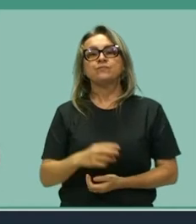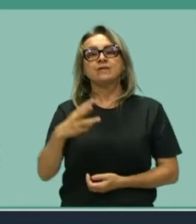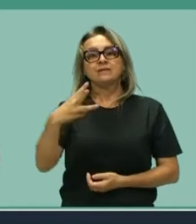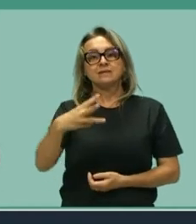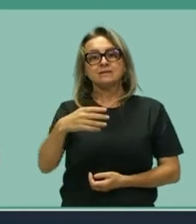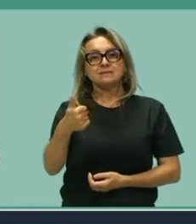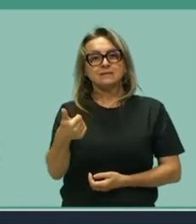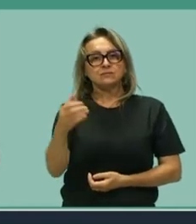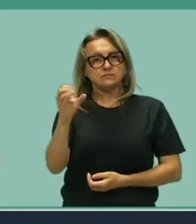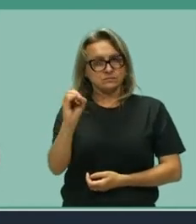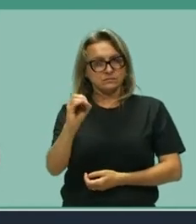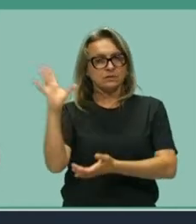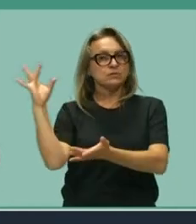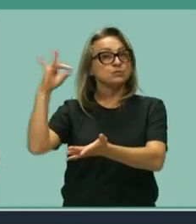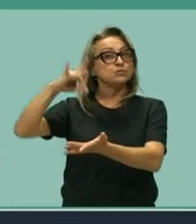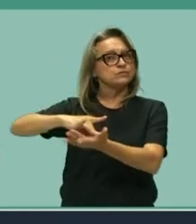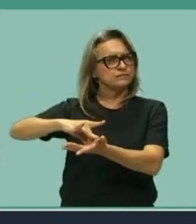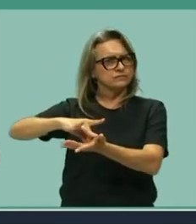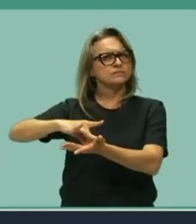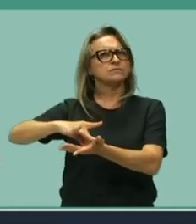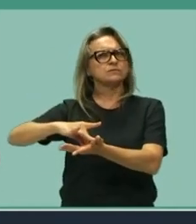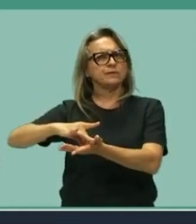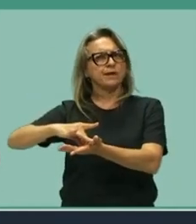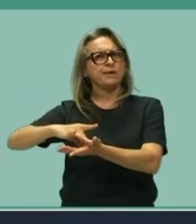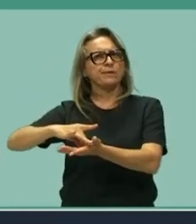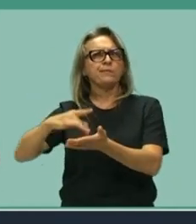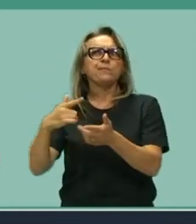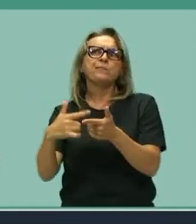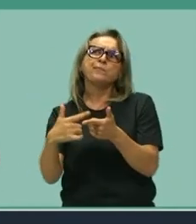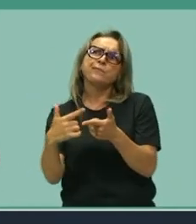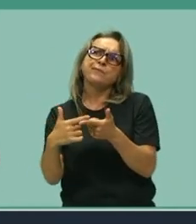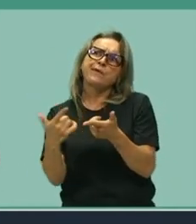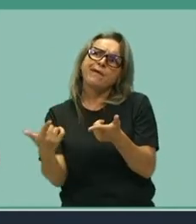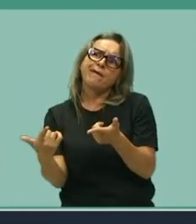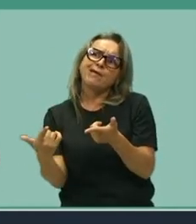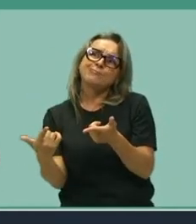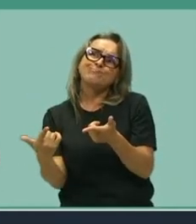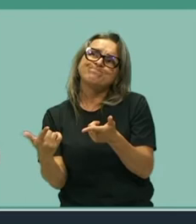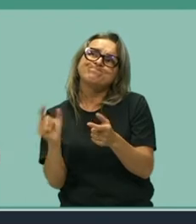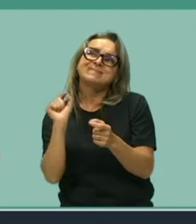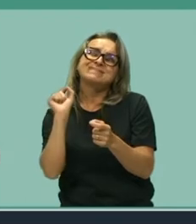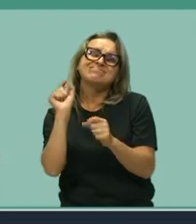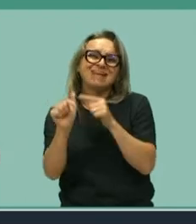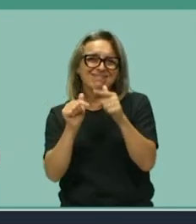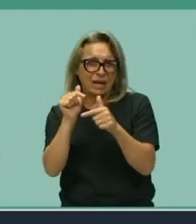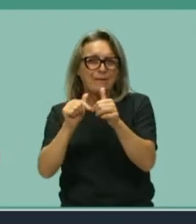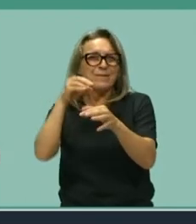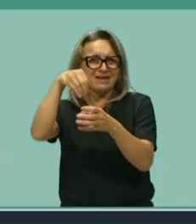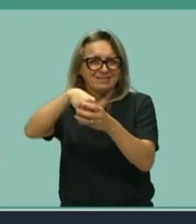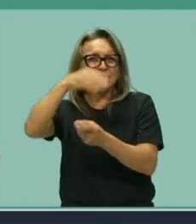oficialmente, porque é coisa muito comum no Marieta, quem trabalha lá sabe disso.